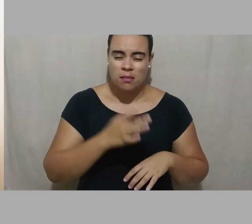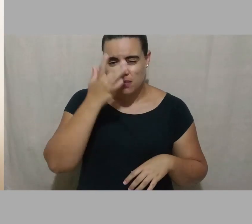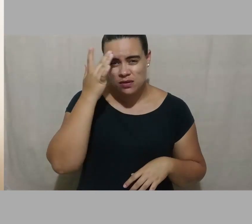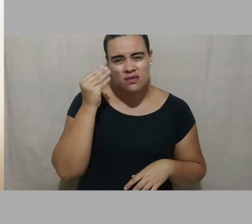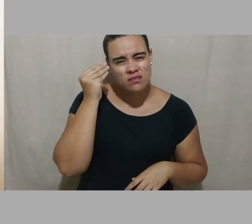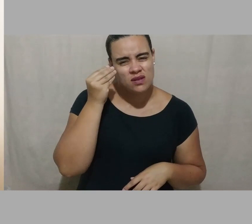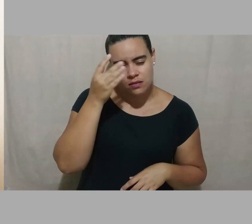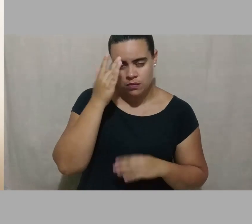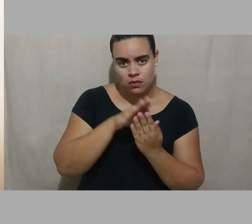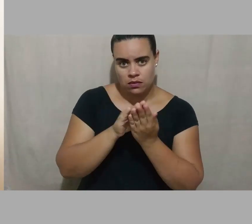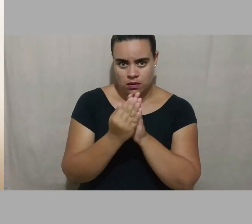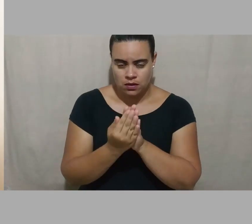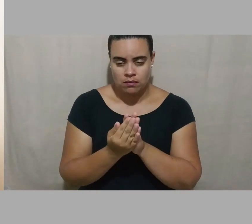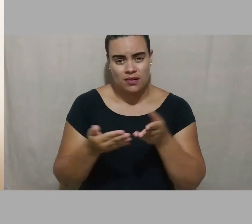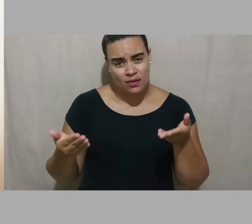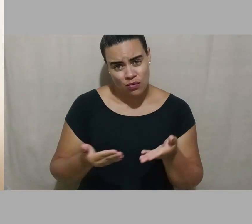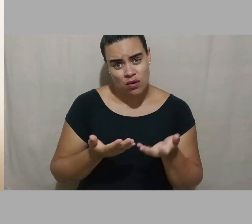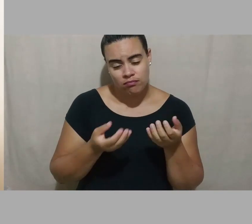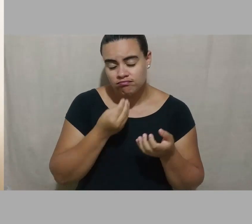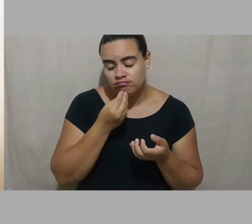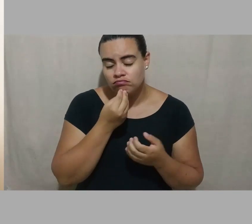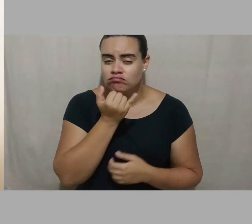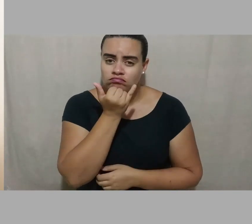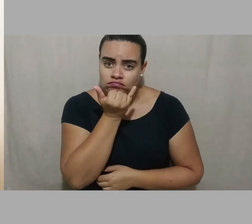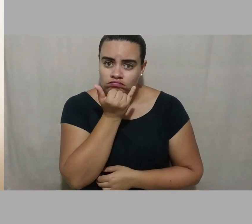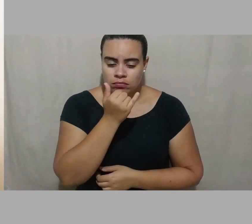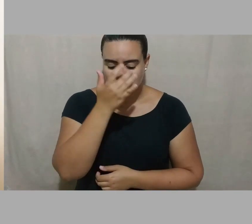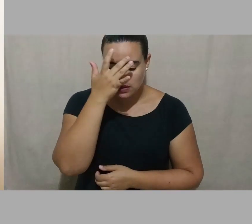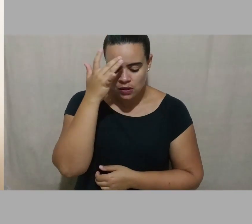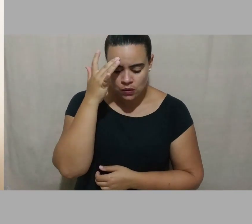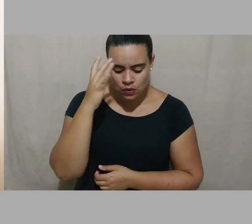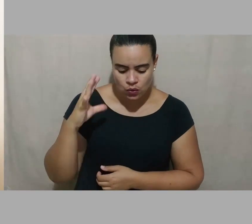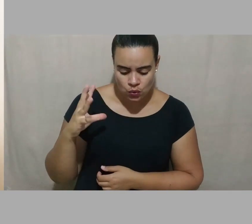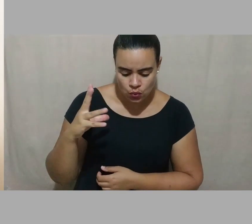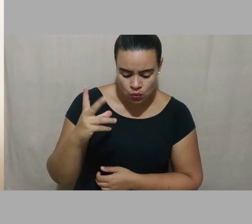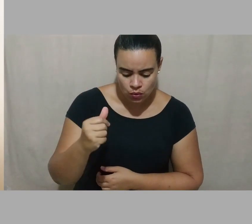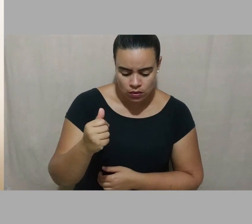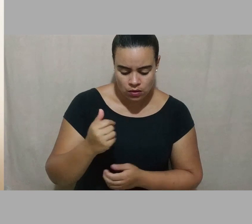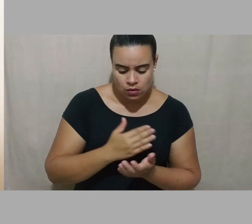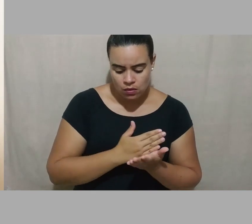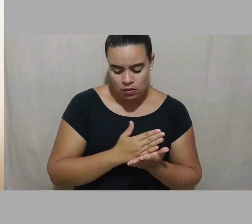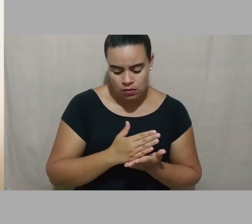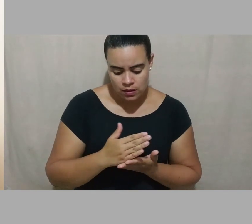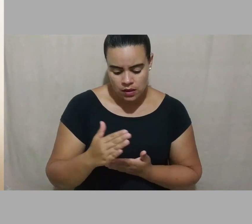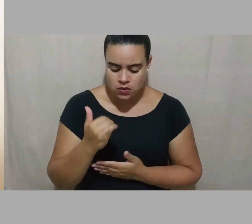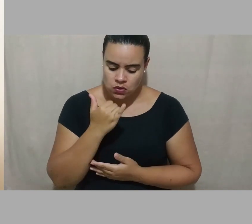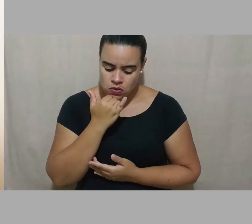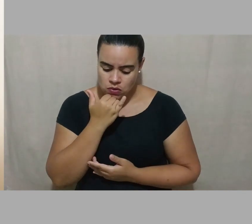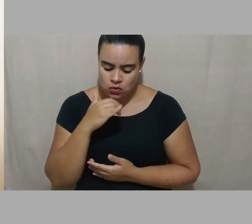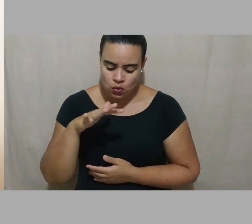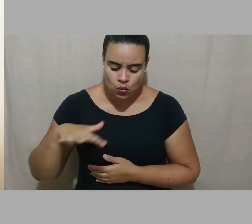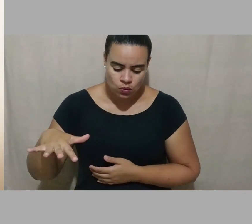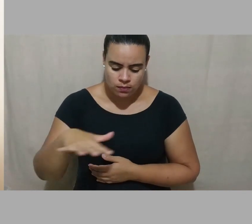experimentado por pessoas transexuais. Começo de antemão me desculpando com todos aqueles que desculparam Começo de antemão